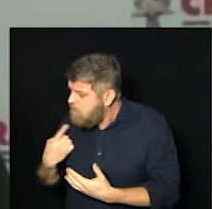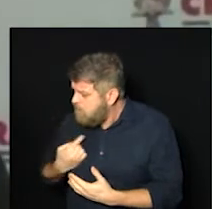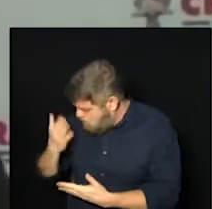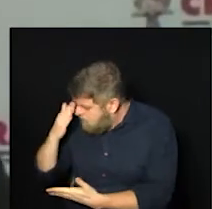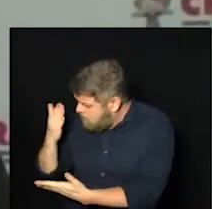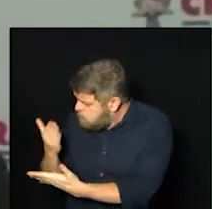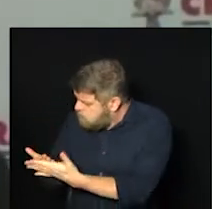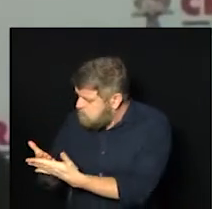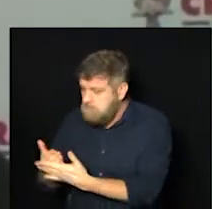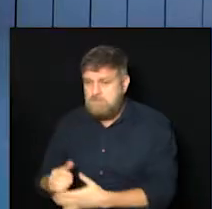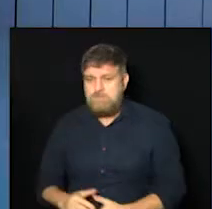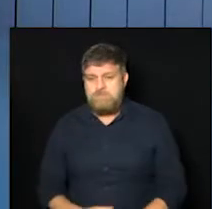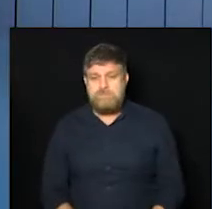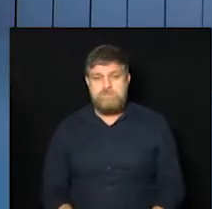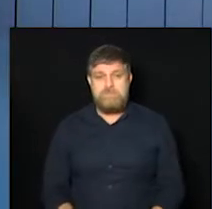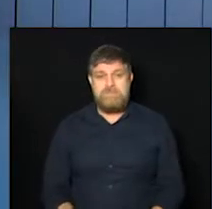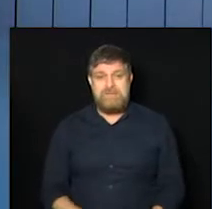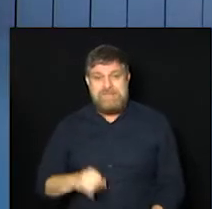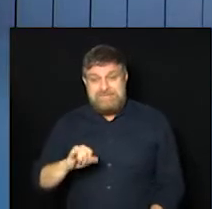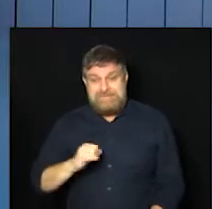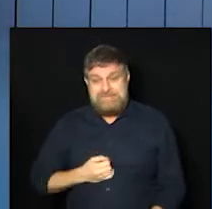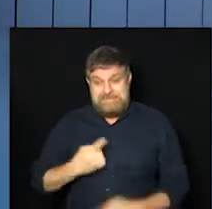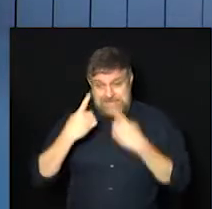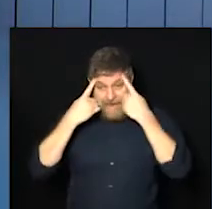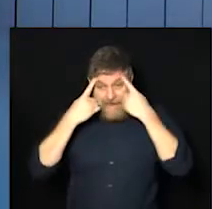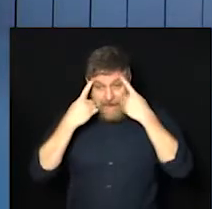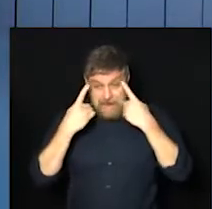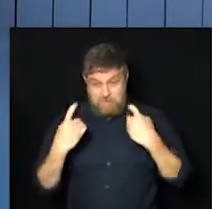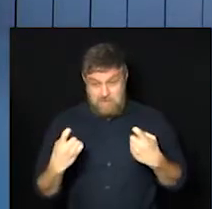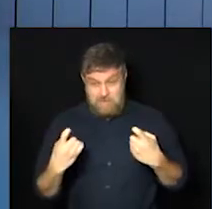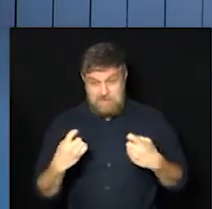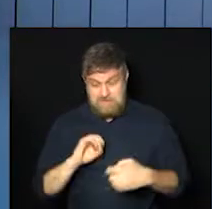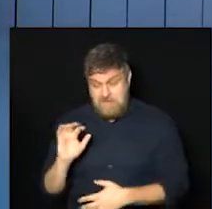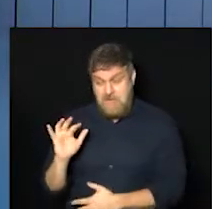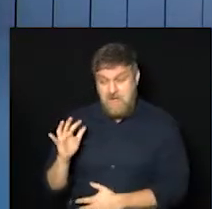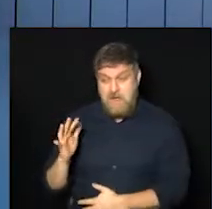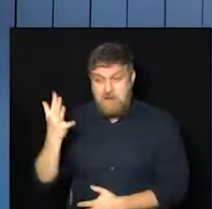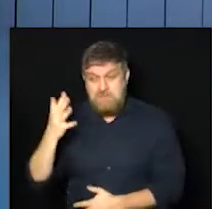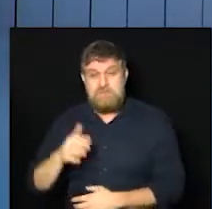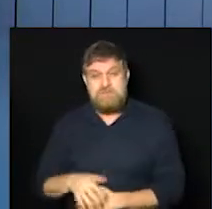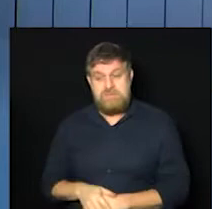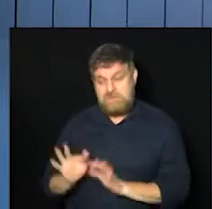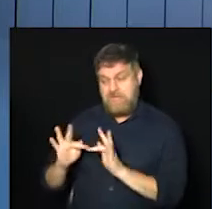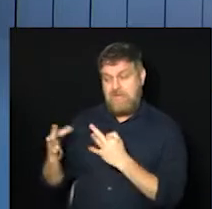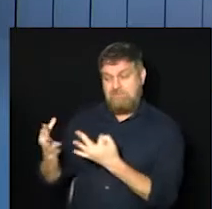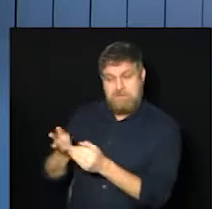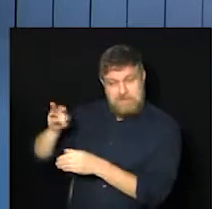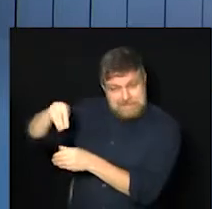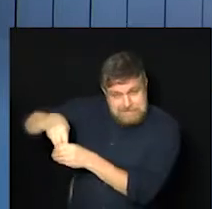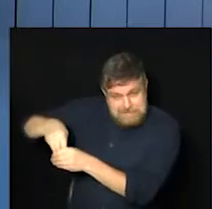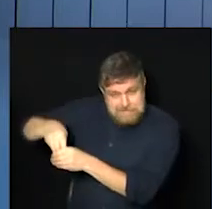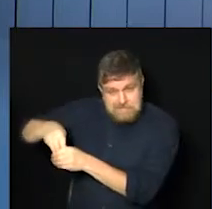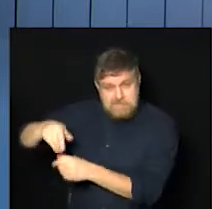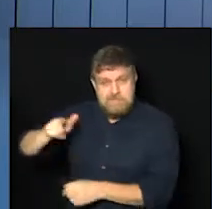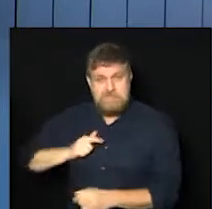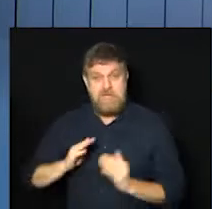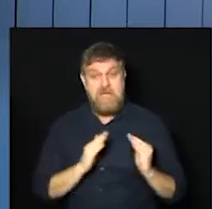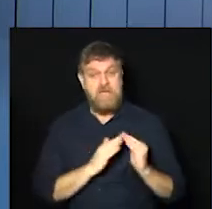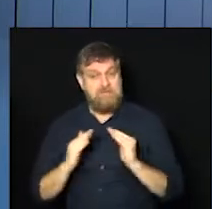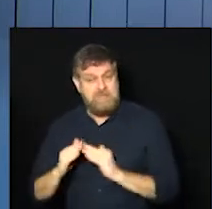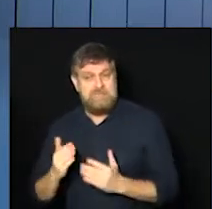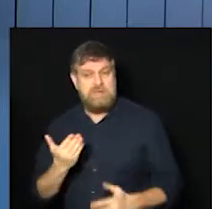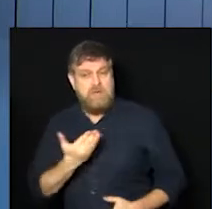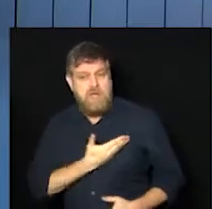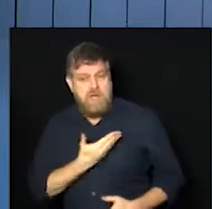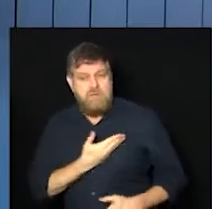nela. E se essa violência, ela pode acontecer no âmbito familiar, vizinhos,